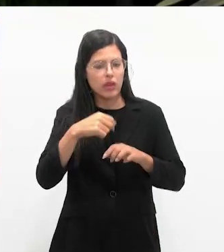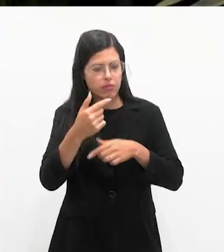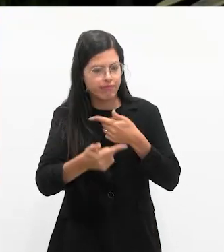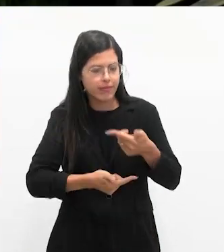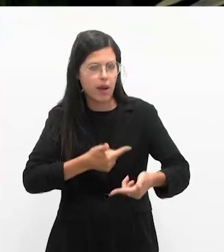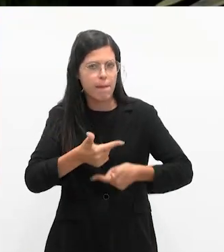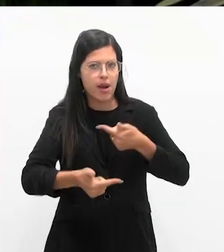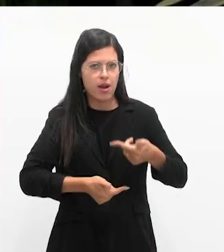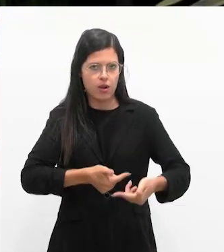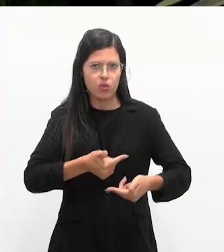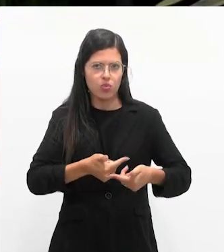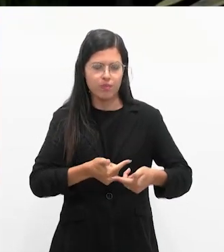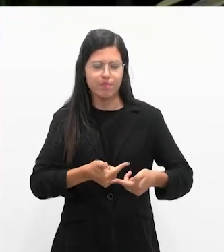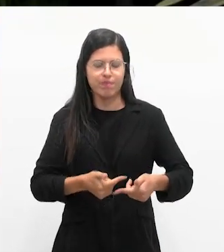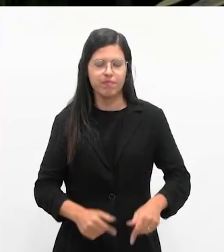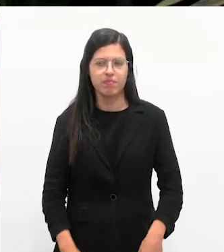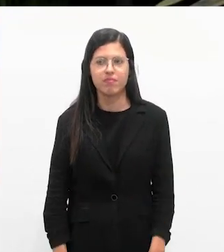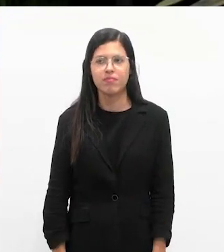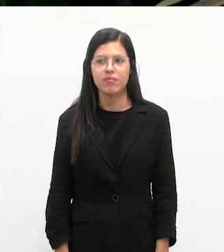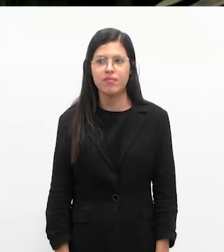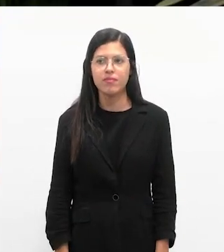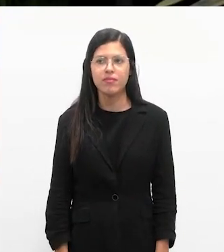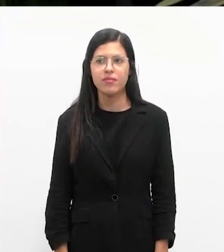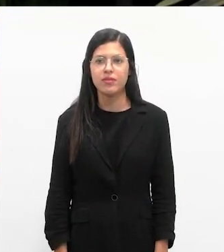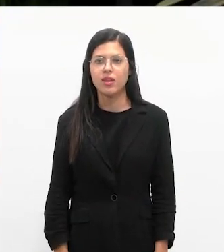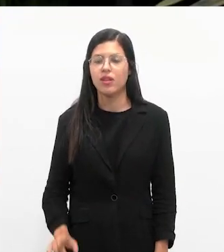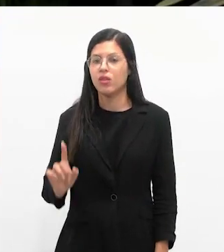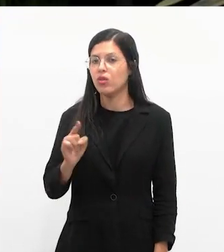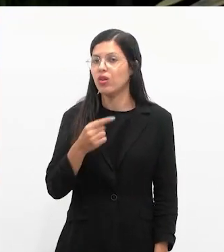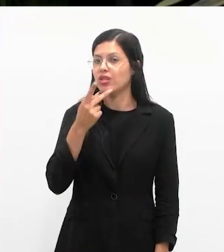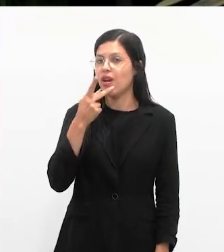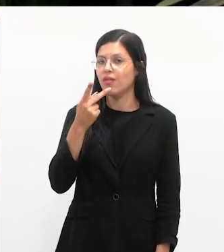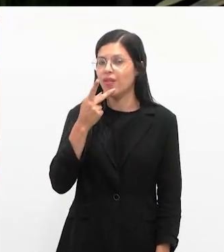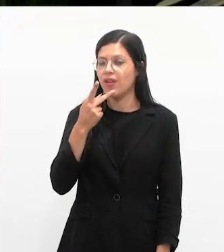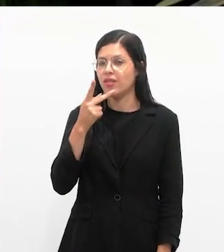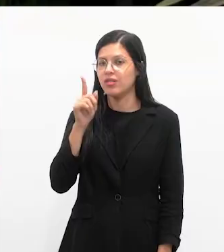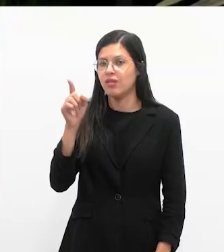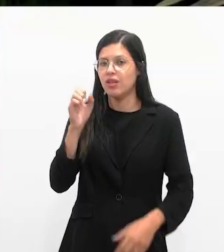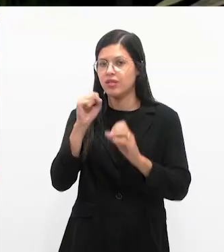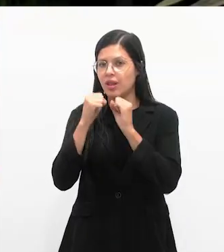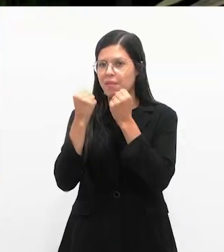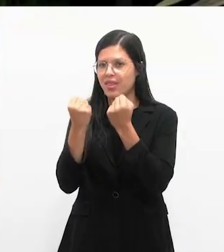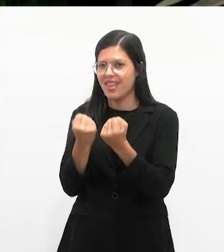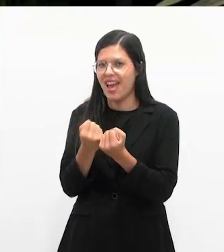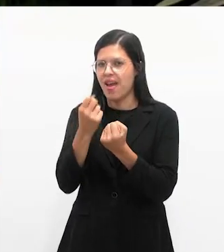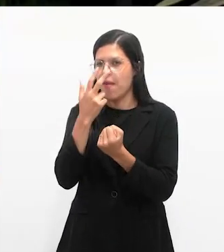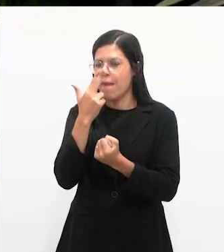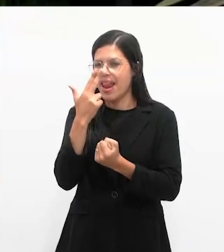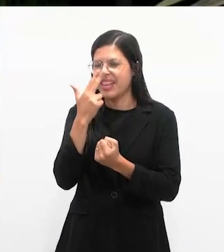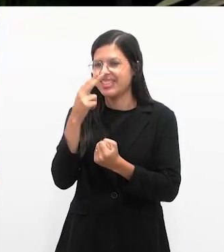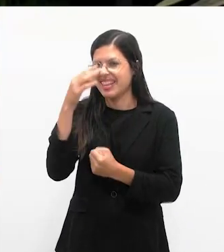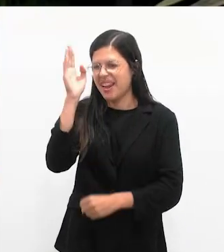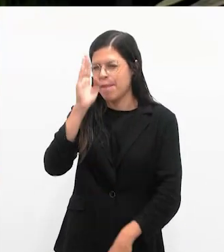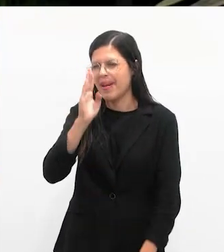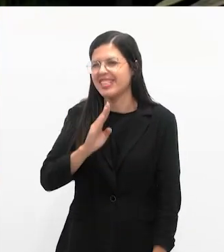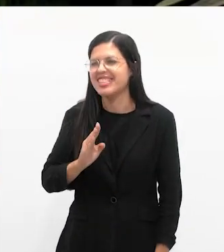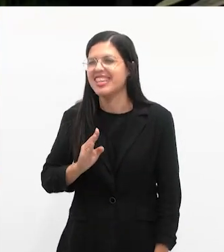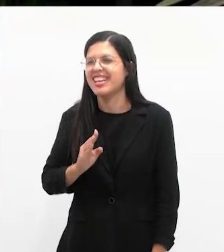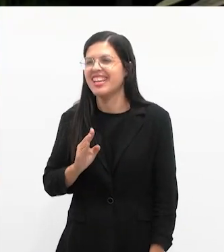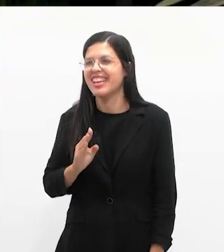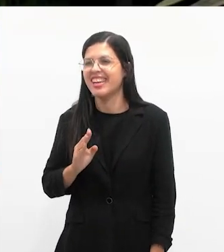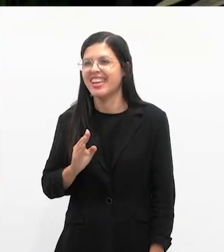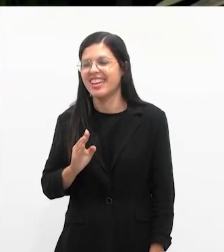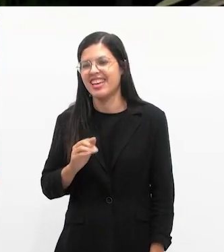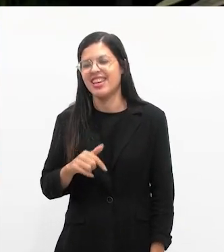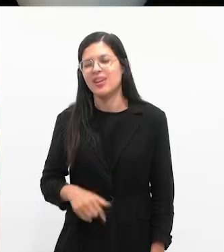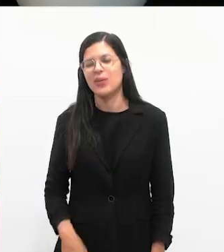seu trabalho, né? Então, a gente estava até dizendo no seminário, ele é um pouco brasileiro, já esteve aqui no Brasil algumas vezes,